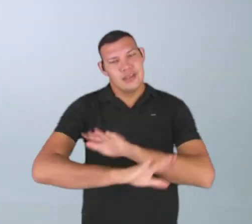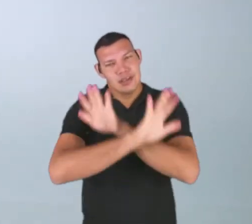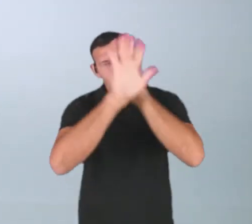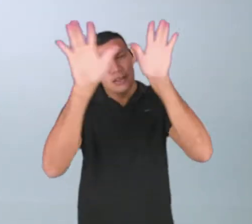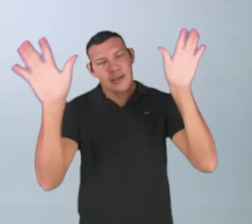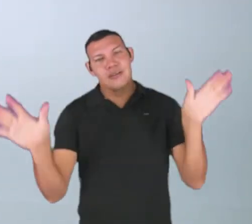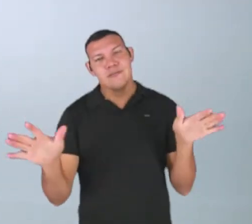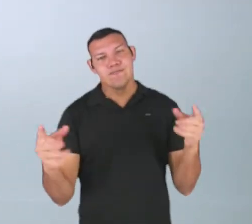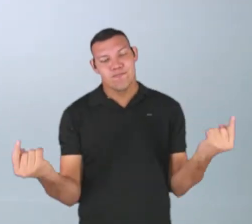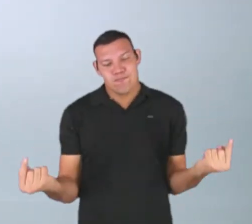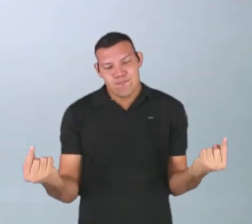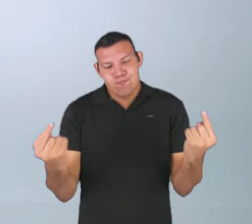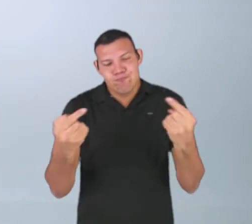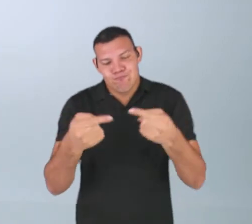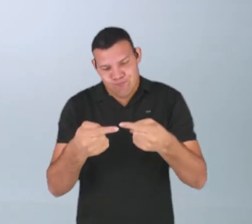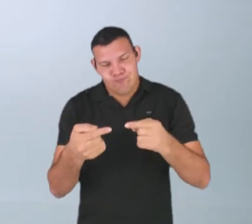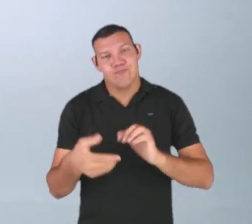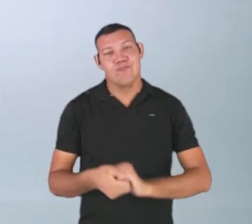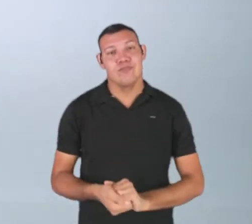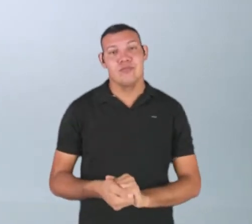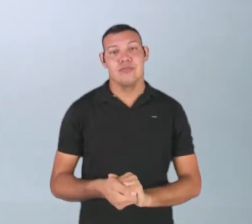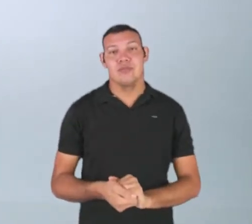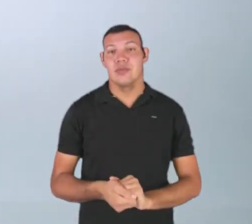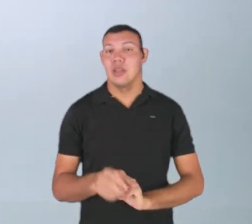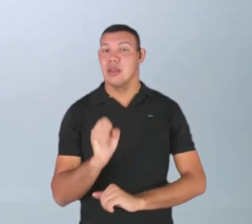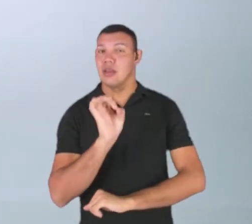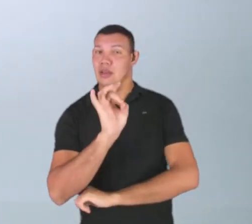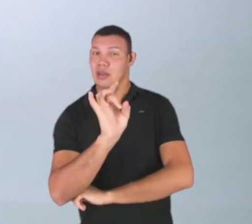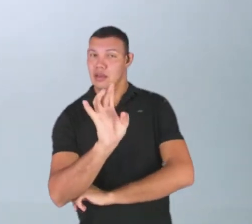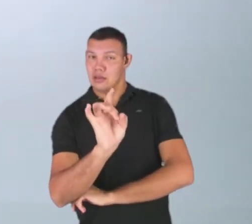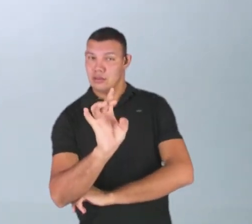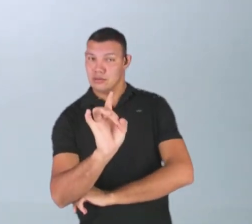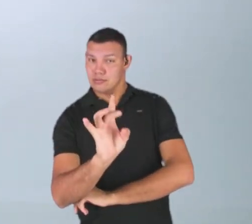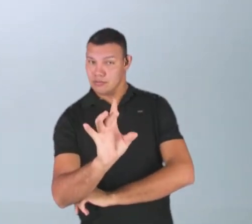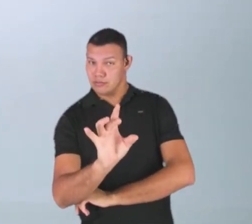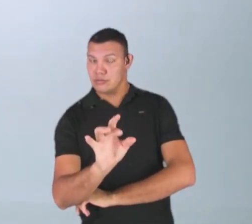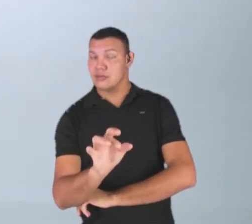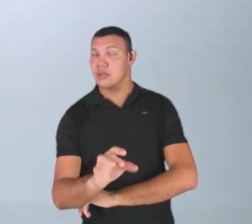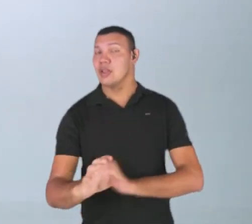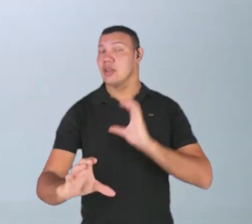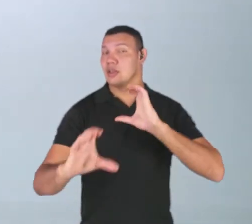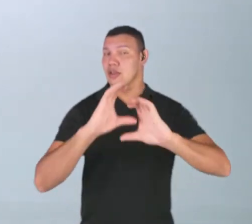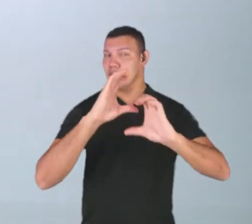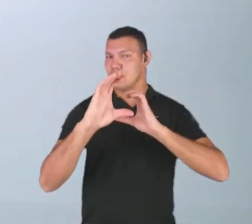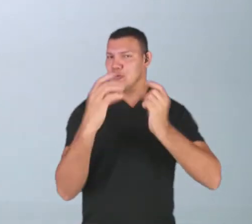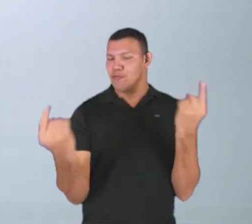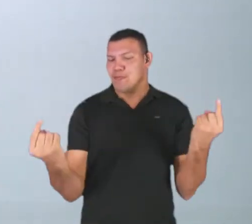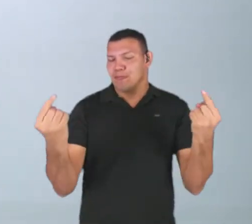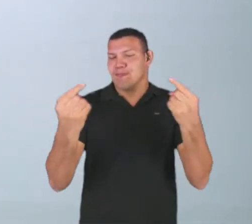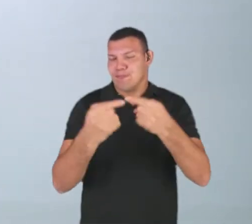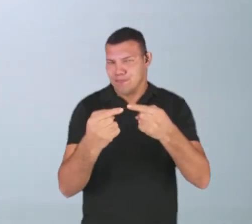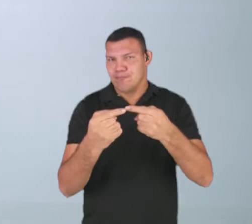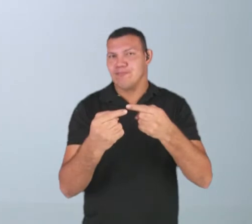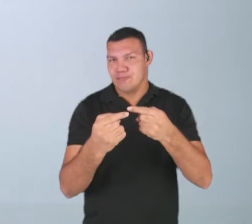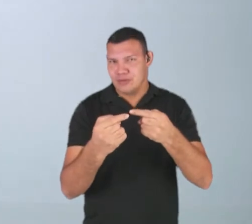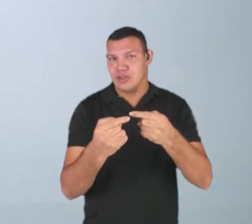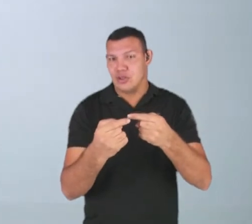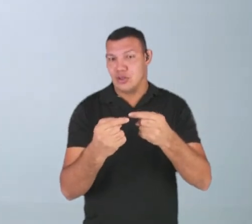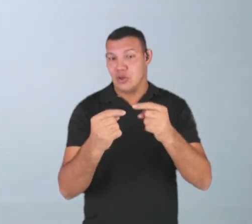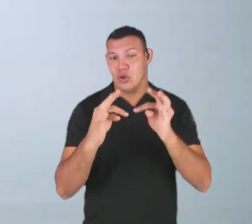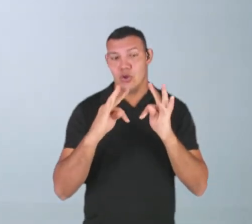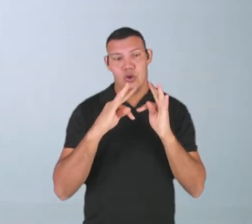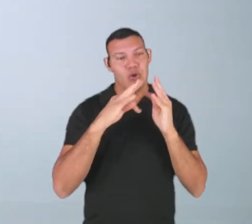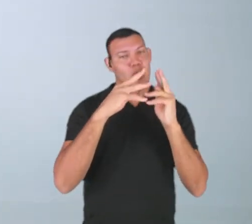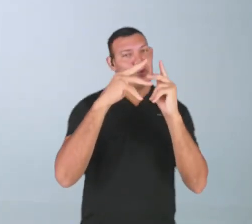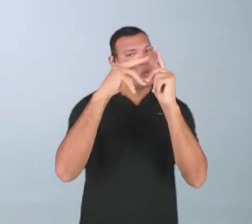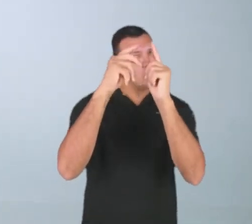estabelecida, tá? E só é estabelecida a comunicação se esses sinais, todos esses gestos,